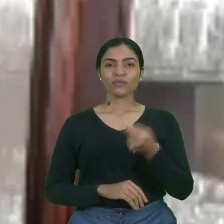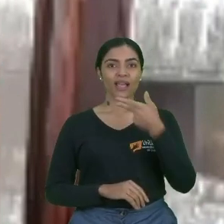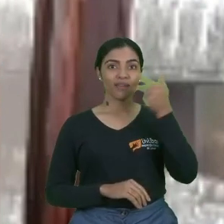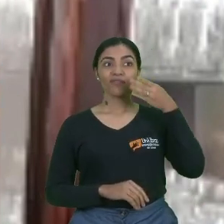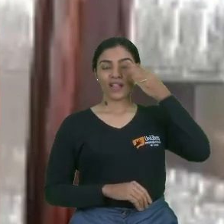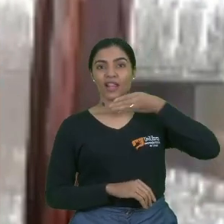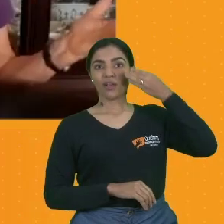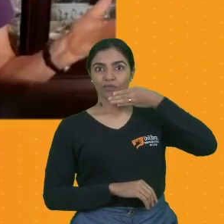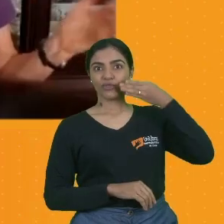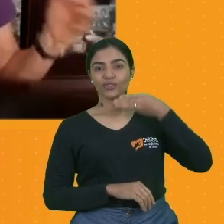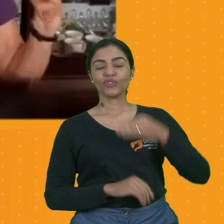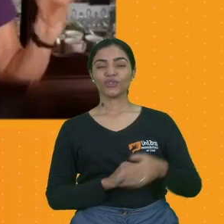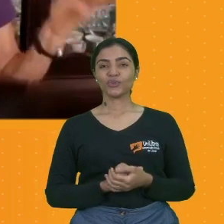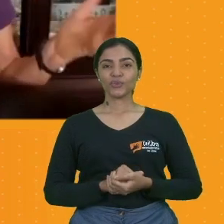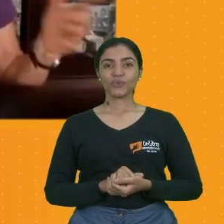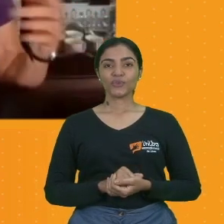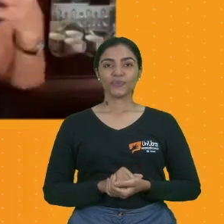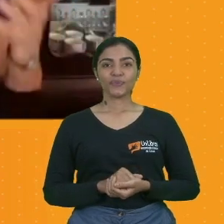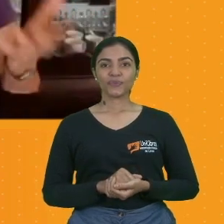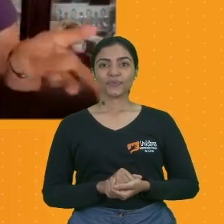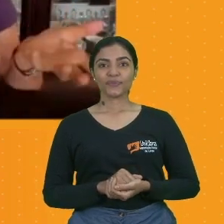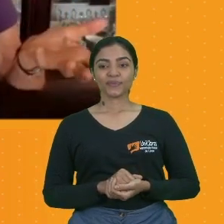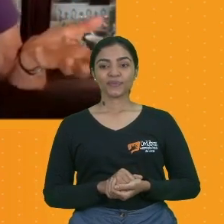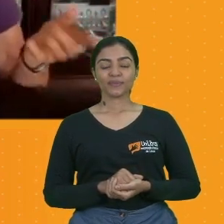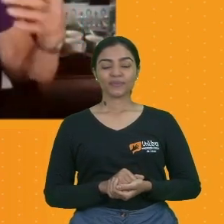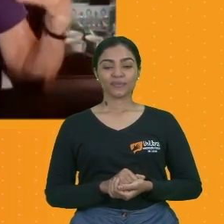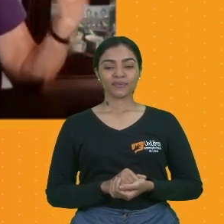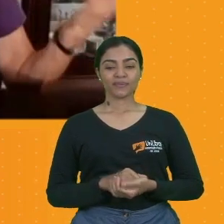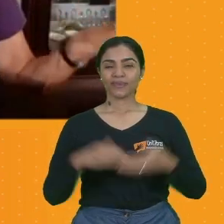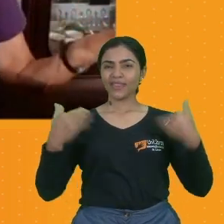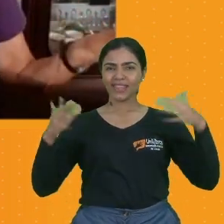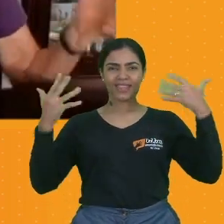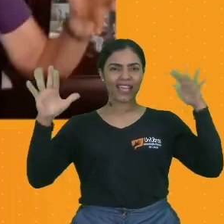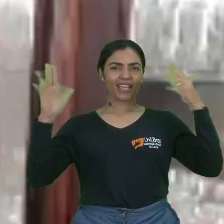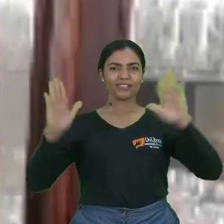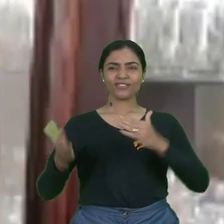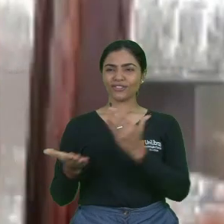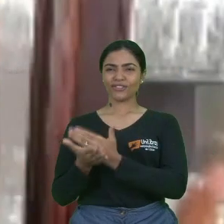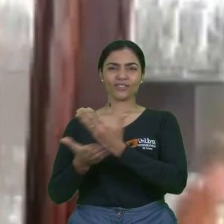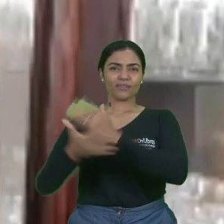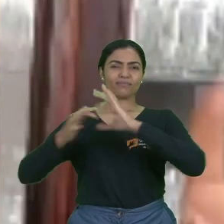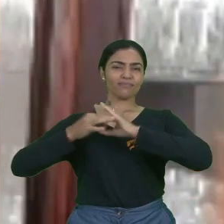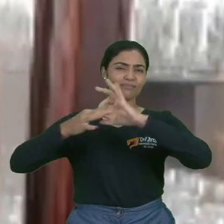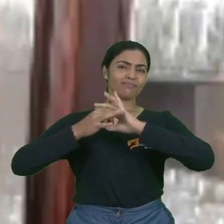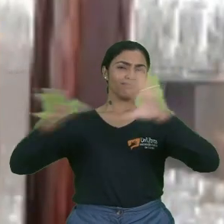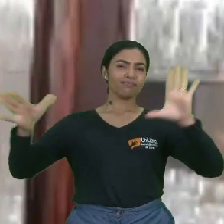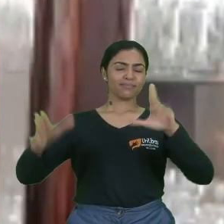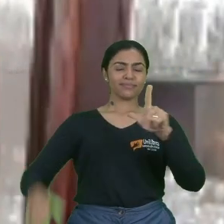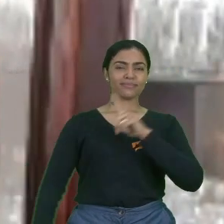e vamos deixa de voar deixa de colar mesmo e